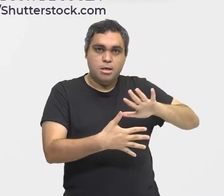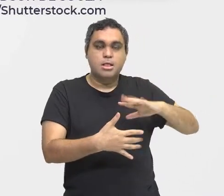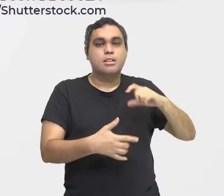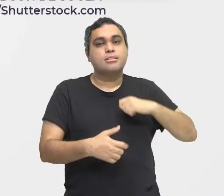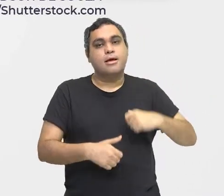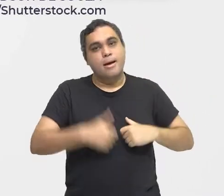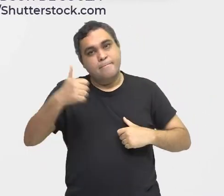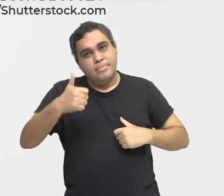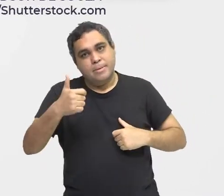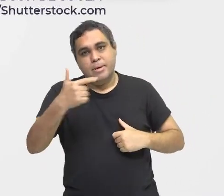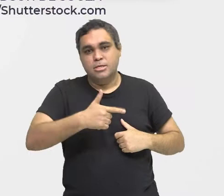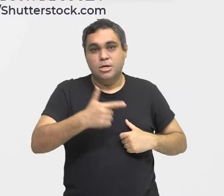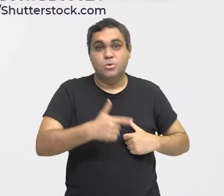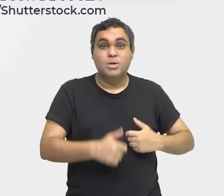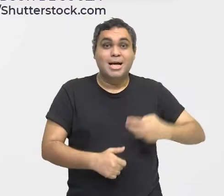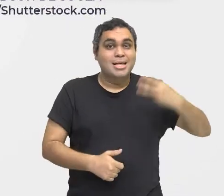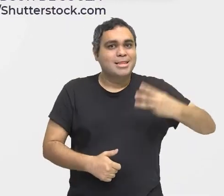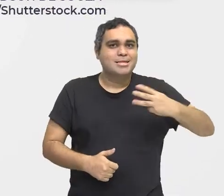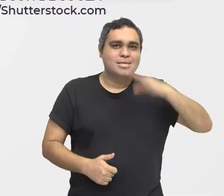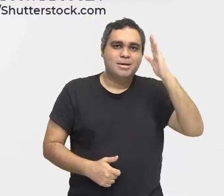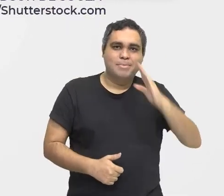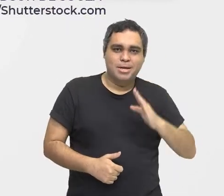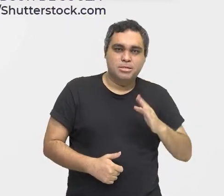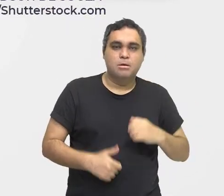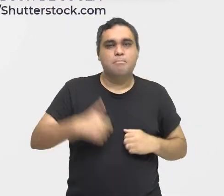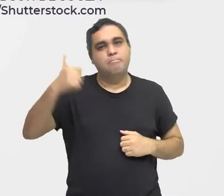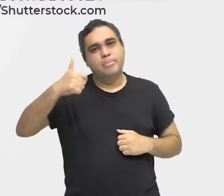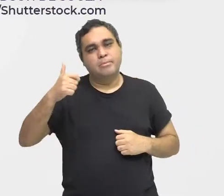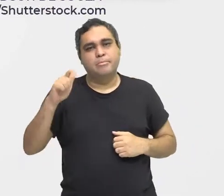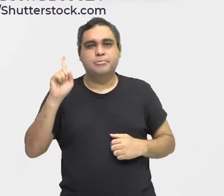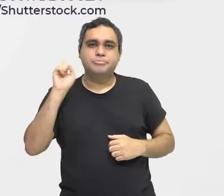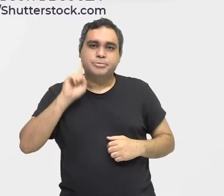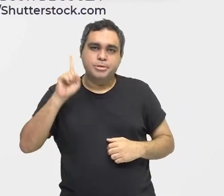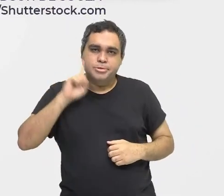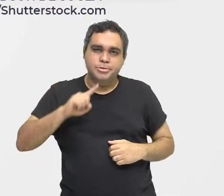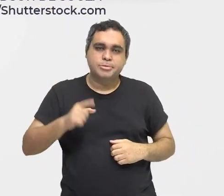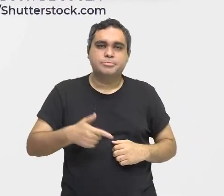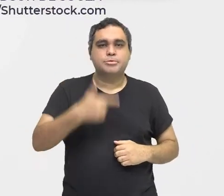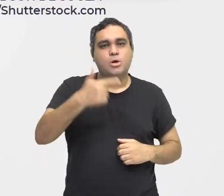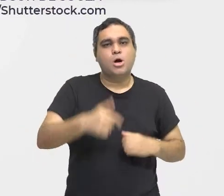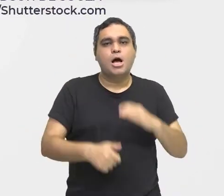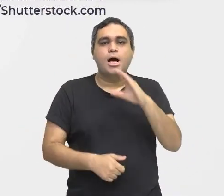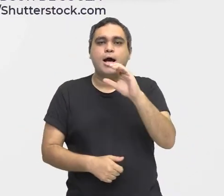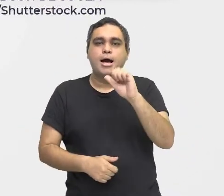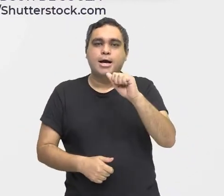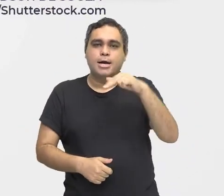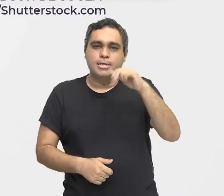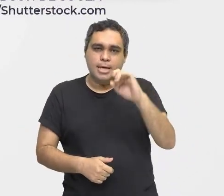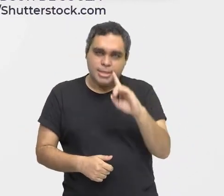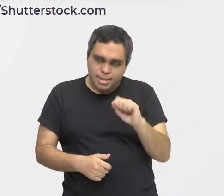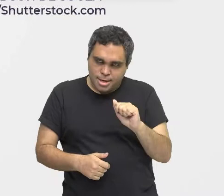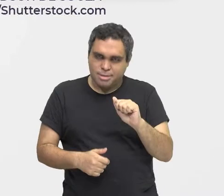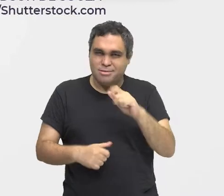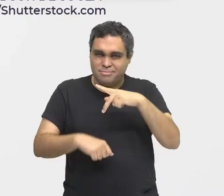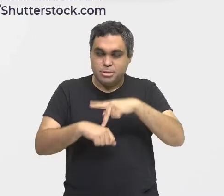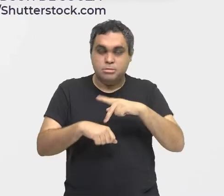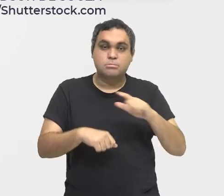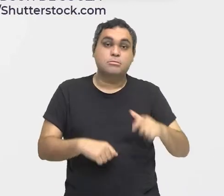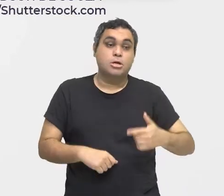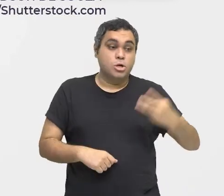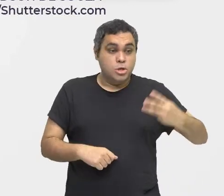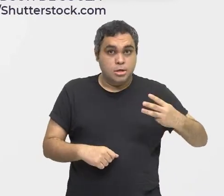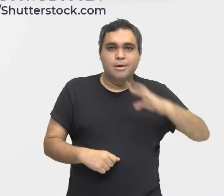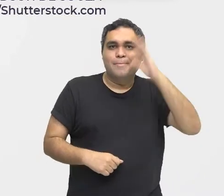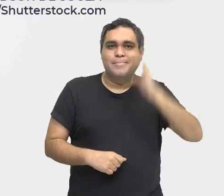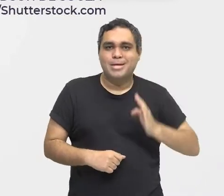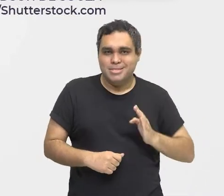aí, somente dos Estados Unidos e do Canadá. Então, a gente verifica, que o nosso país vai ser